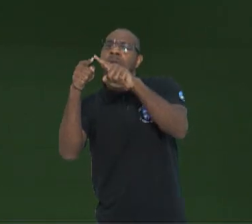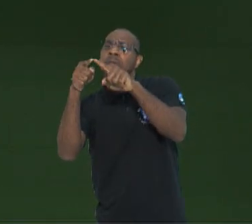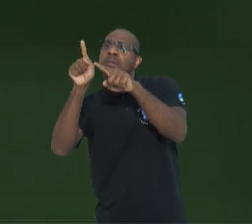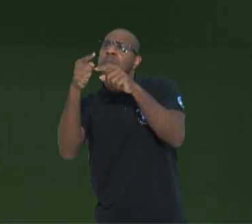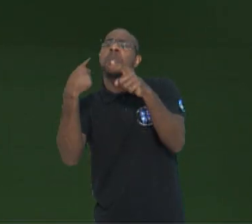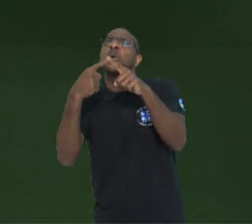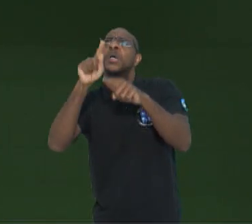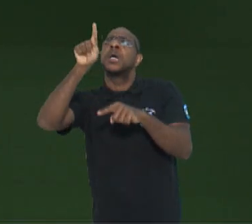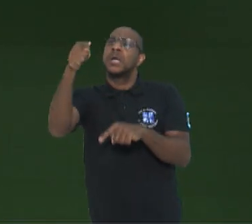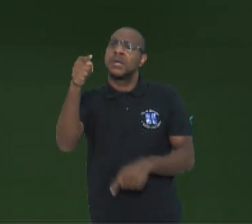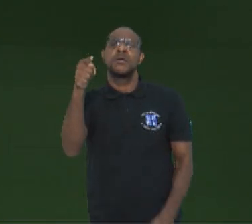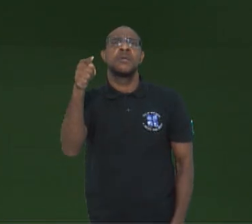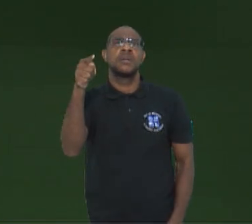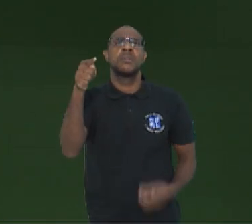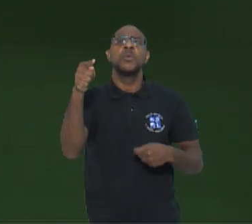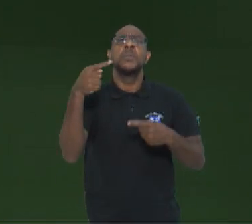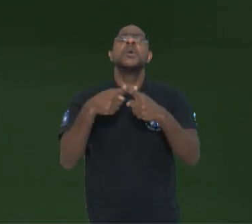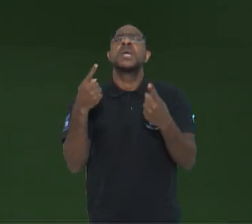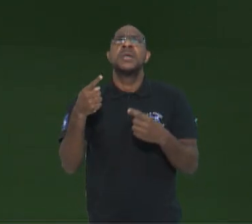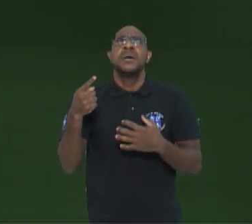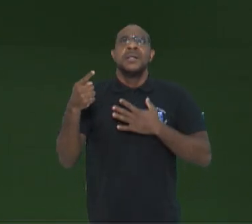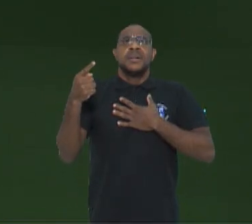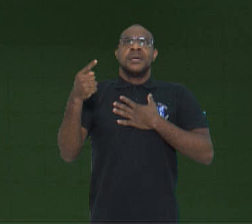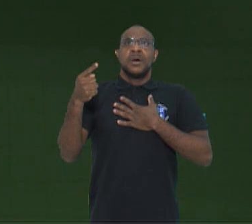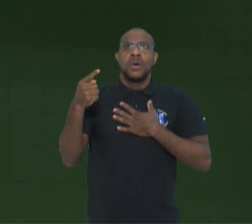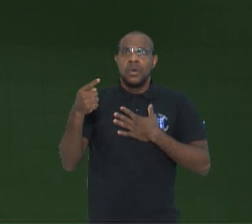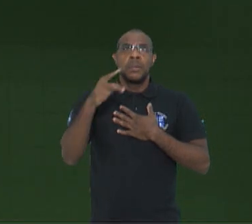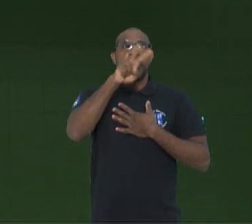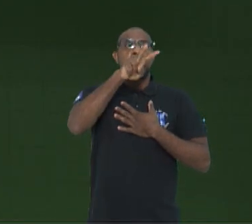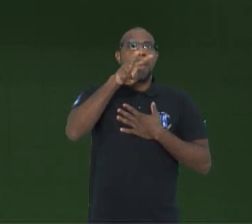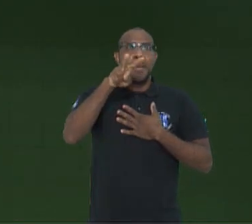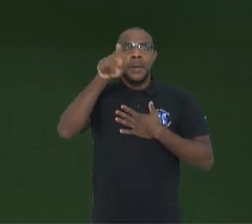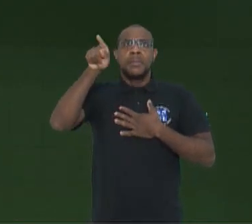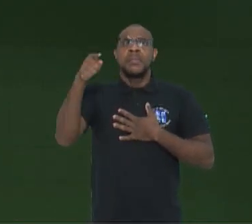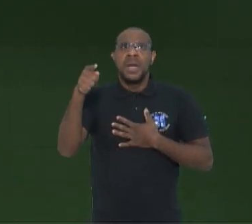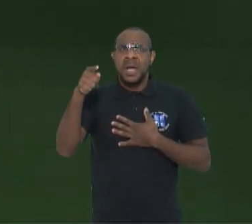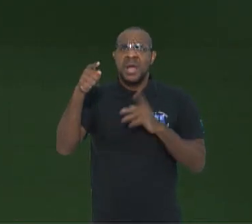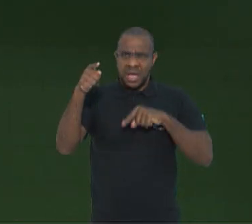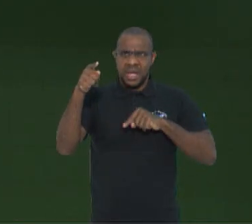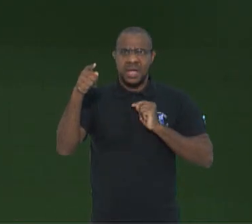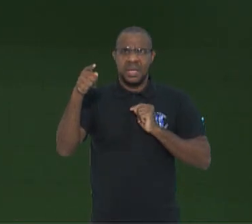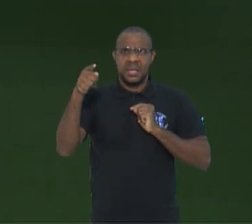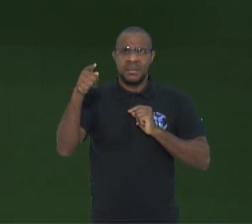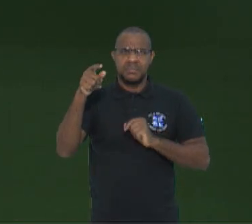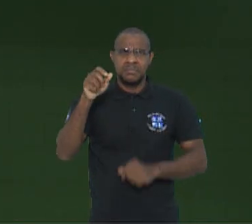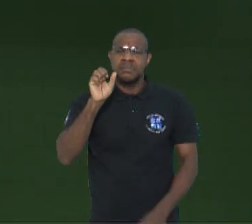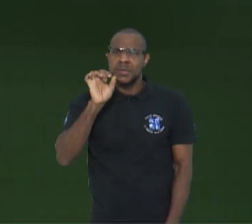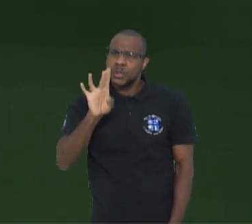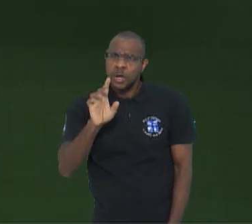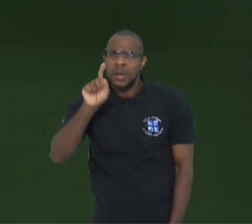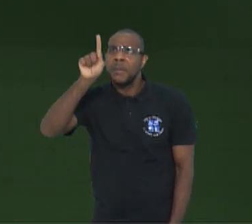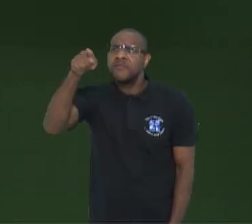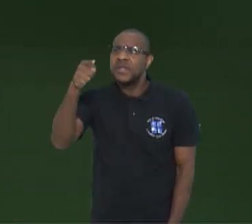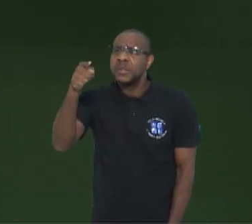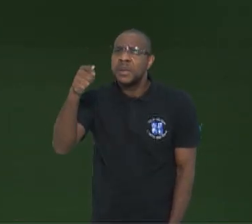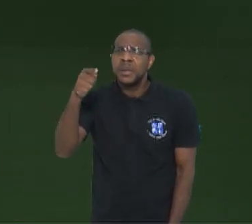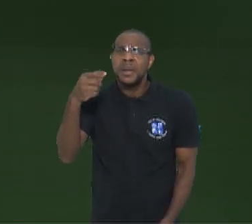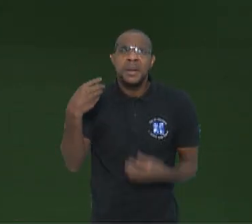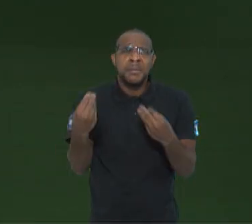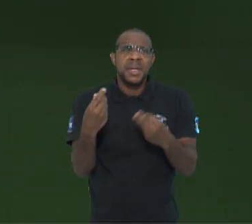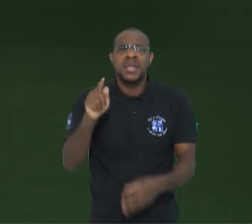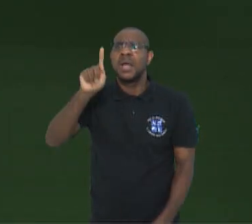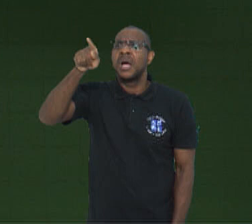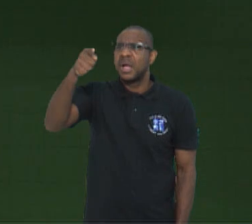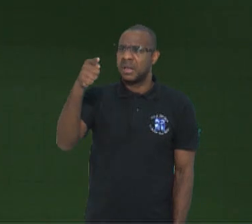quis, professora, né? Para dar uma respirada. Será que na segunda série do ensino médio a gente ainda pensa que a vírgula serve para a gente dar